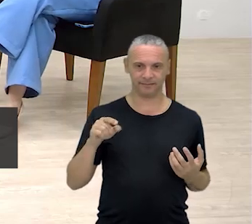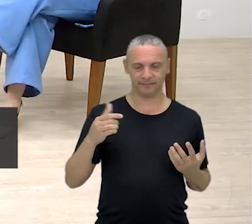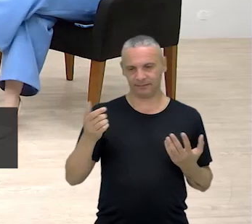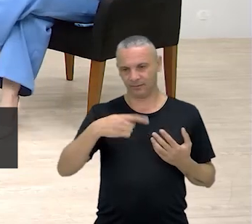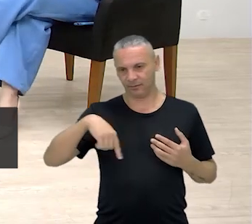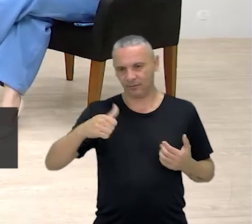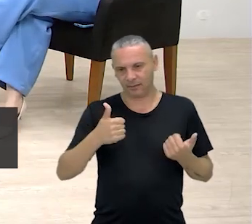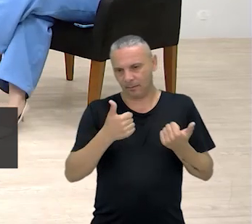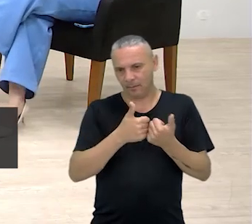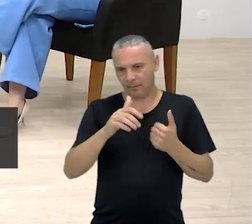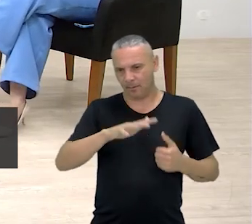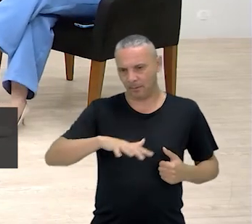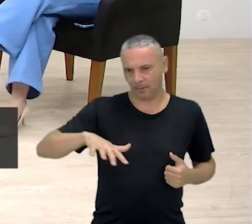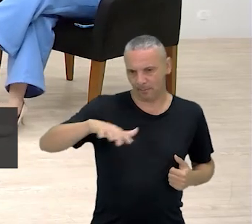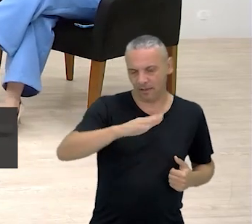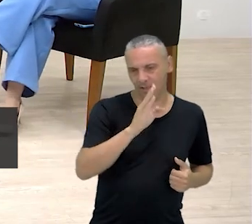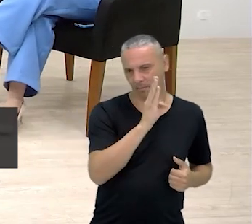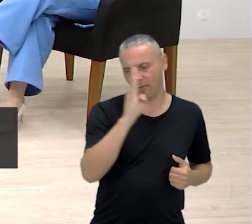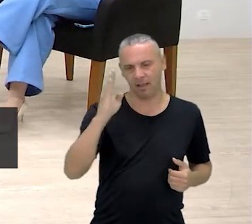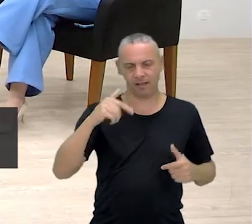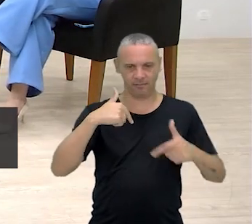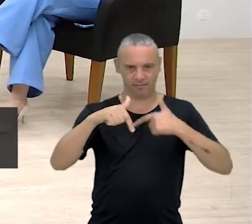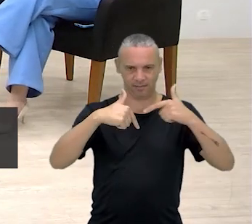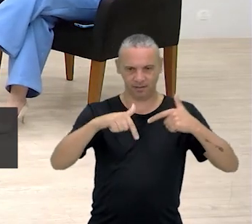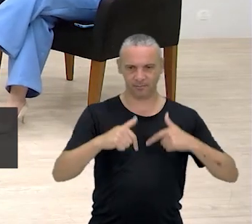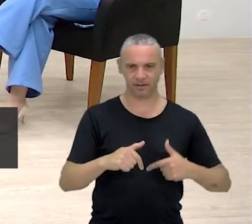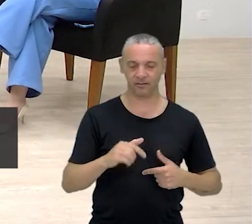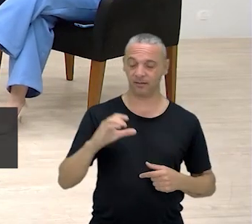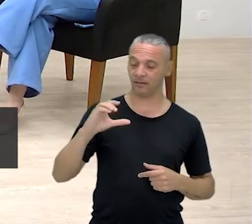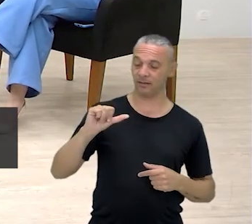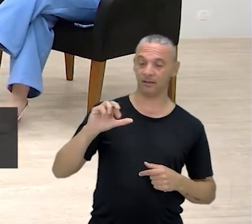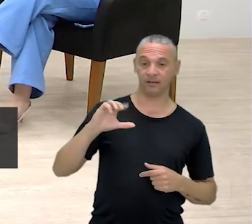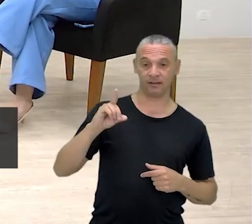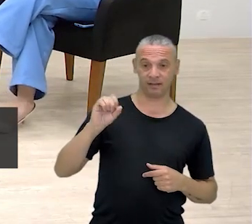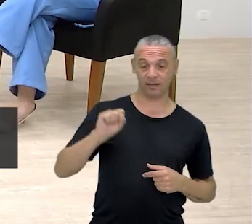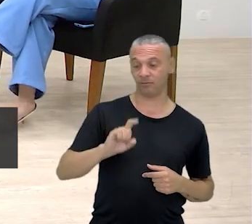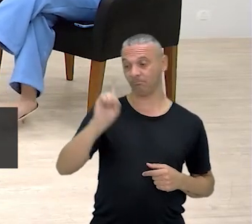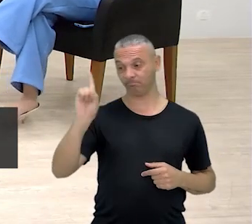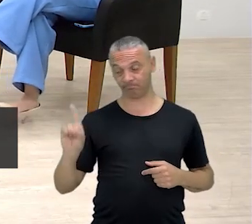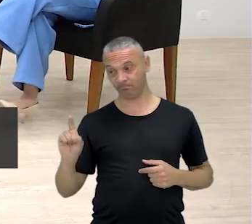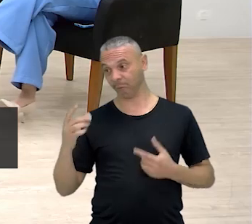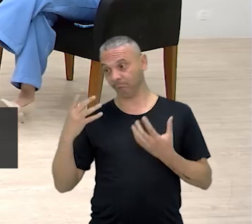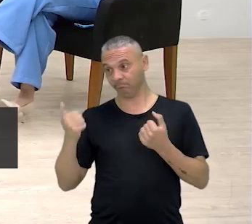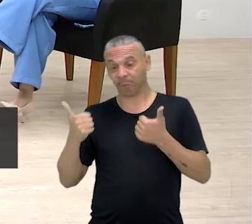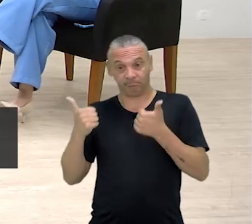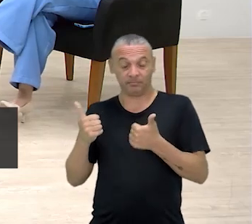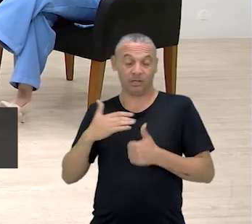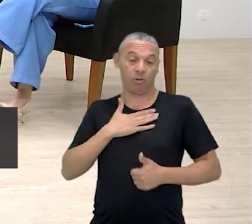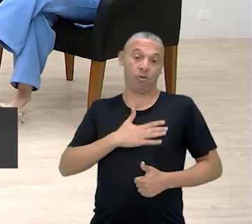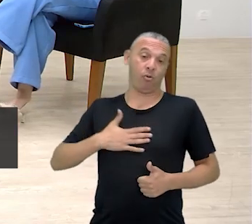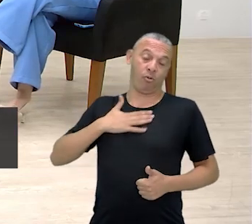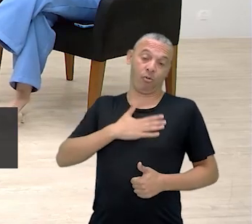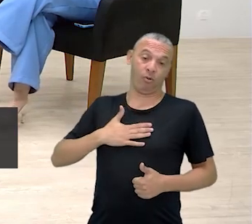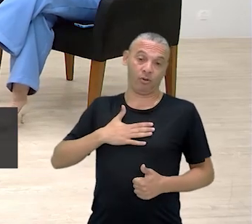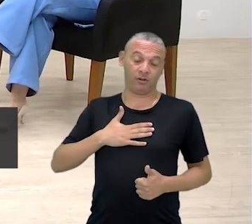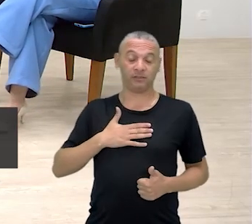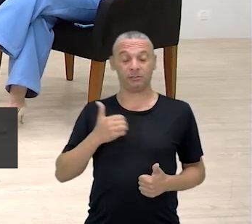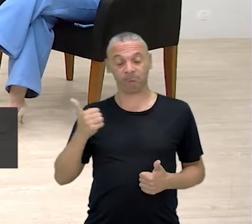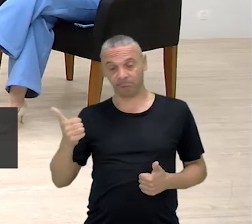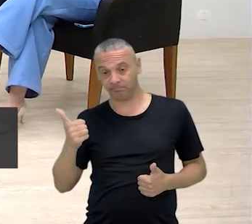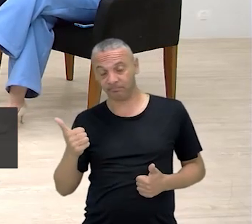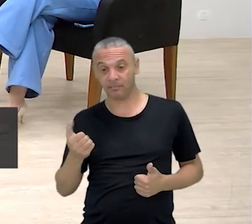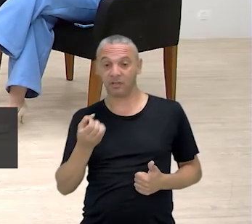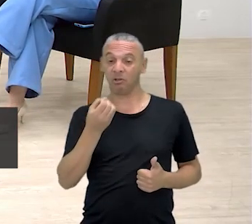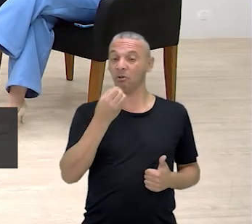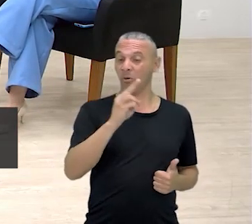mesma, moramos na biblioteca praticamente, e ele vê como o Carlos tem assim, é de extremos. Ou ele é pessimista demais com a obra, ou ele é otimista demais com a